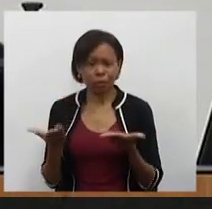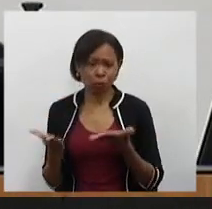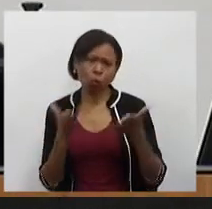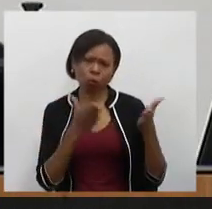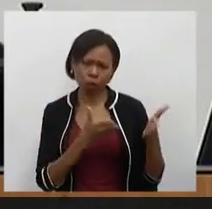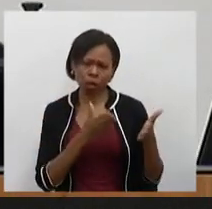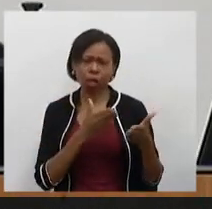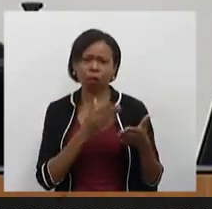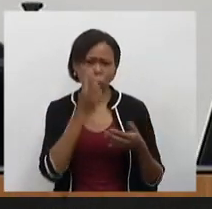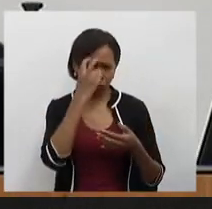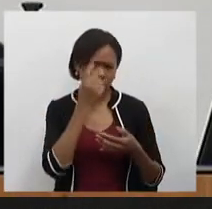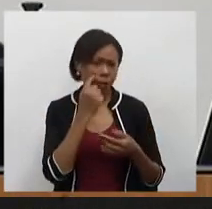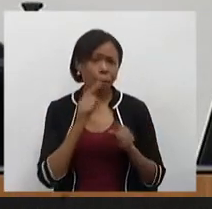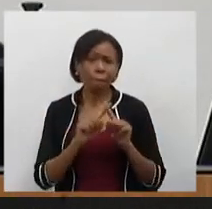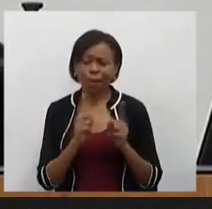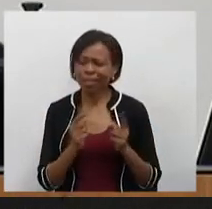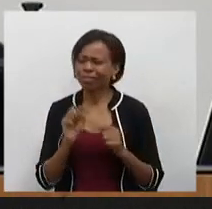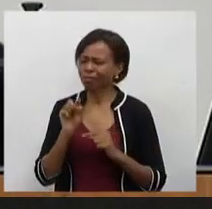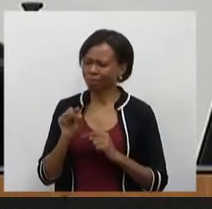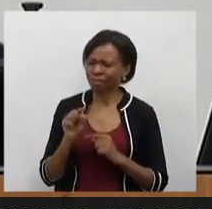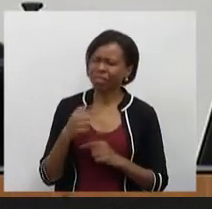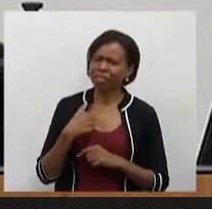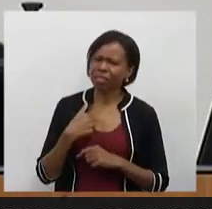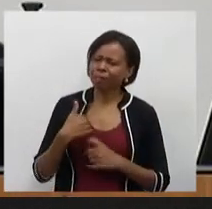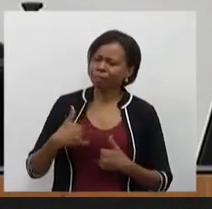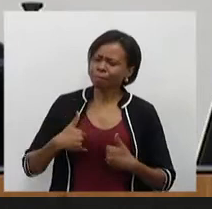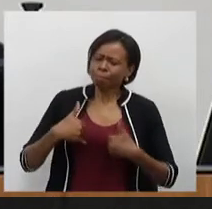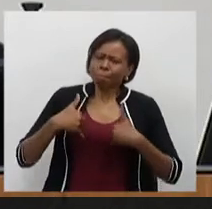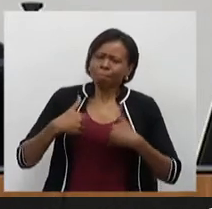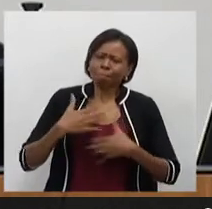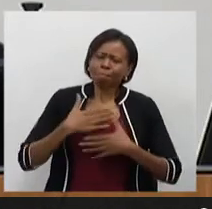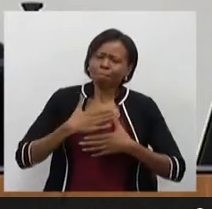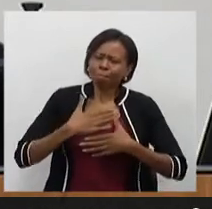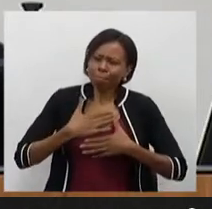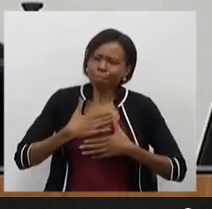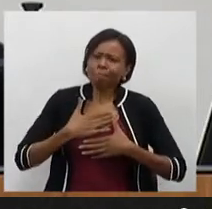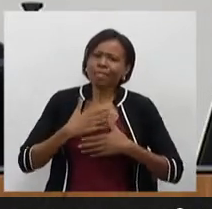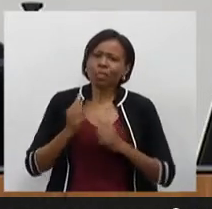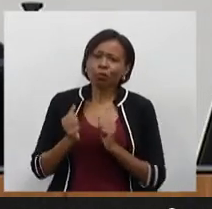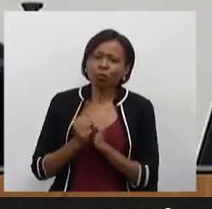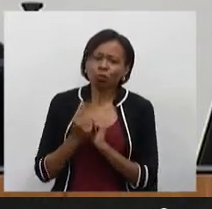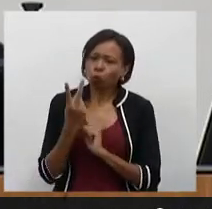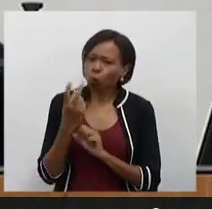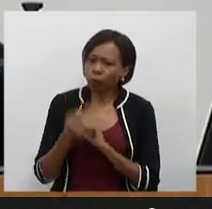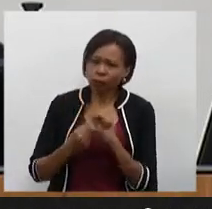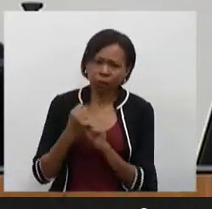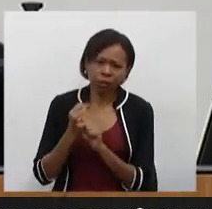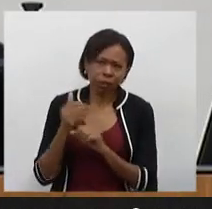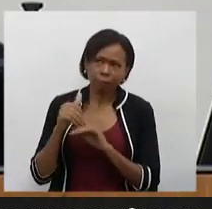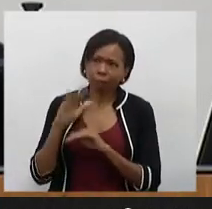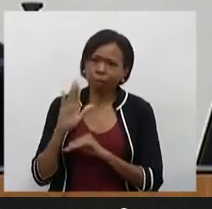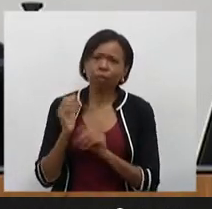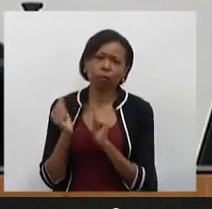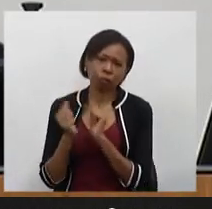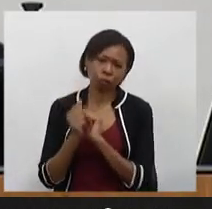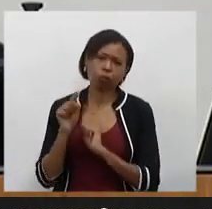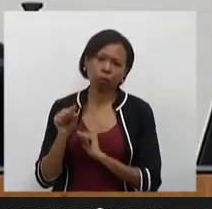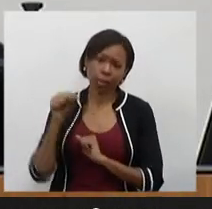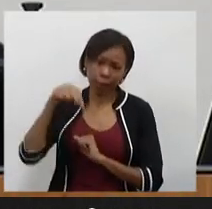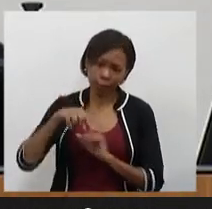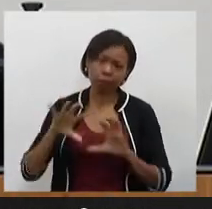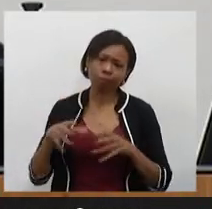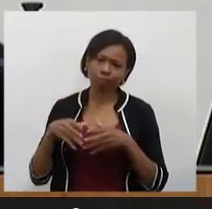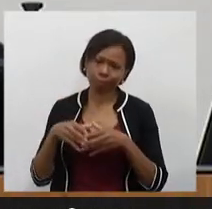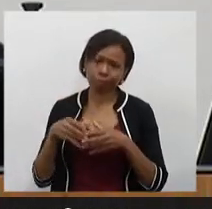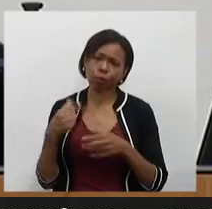tenho muito orgulho de poder estar aí há mais de 2 anos aqui ao seu lado nessa comissão e a gente poder